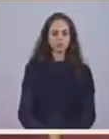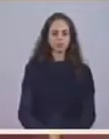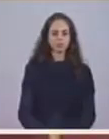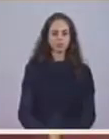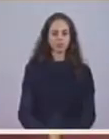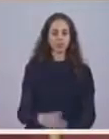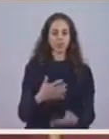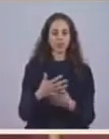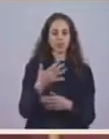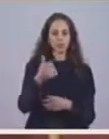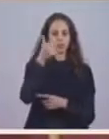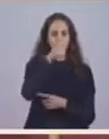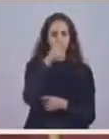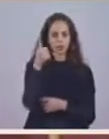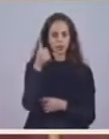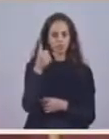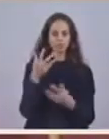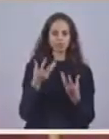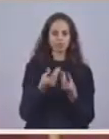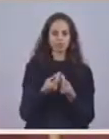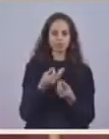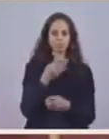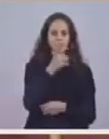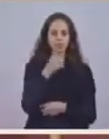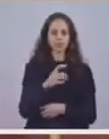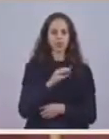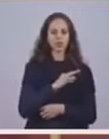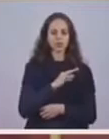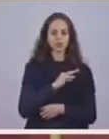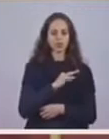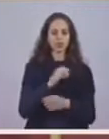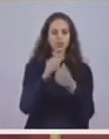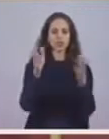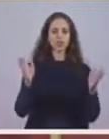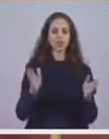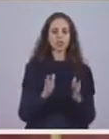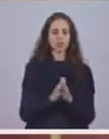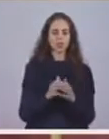Amém. Até ao próximo domingo, fiquemos na paz do Senhor, que a todos